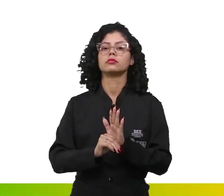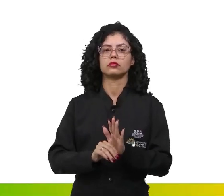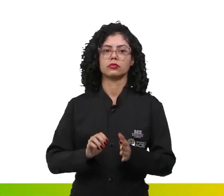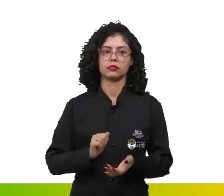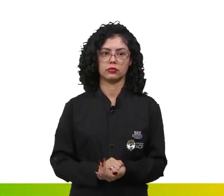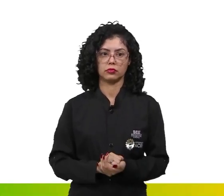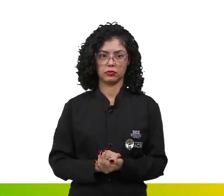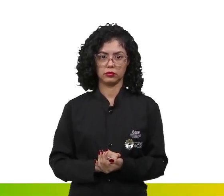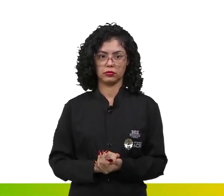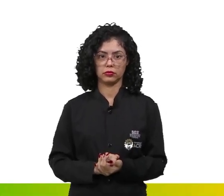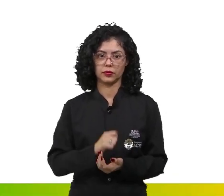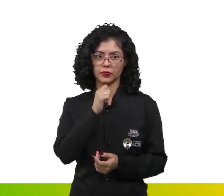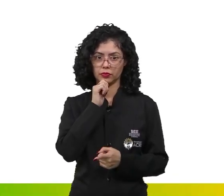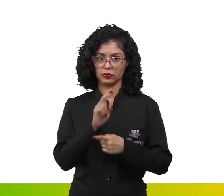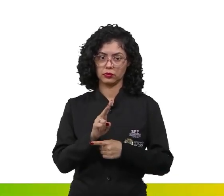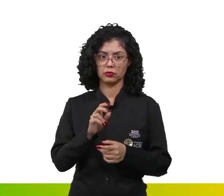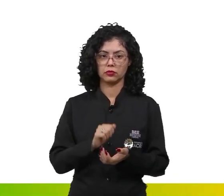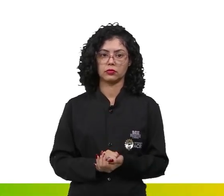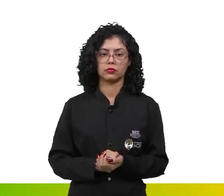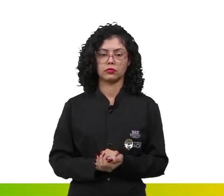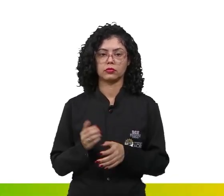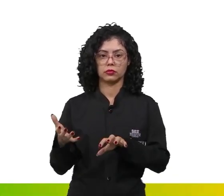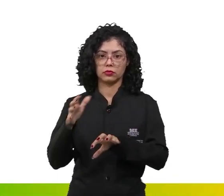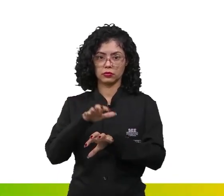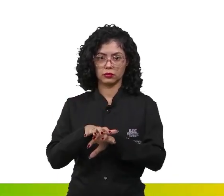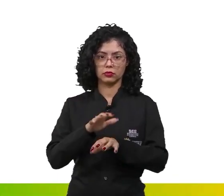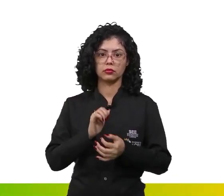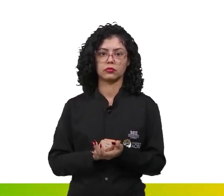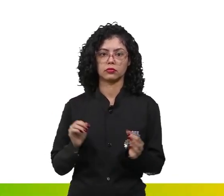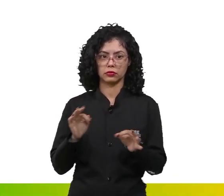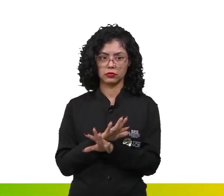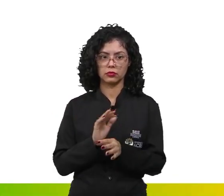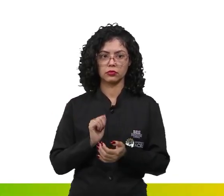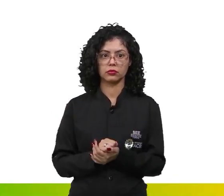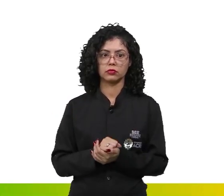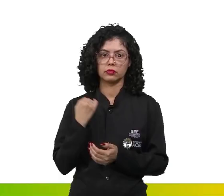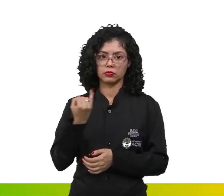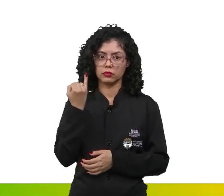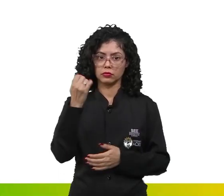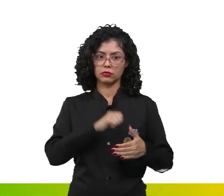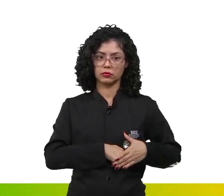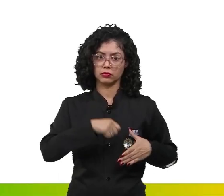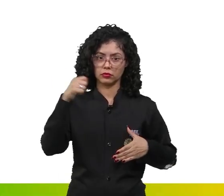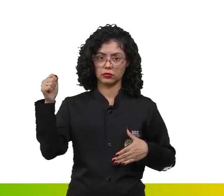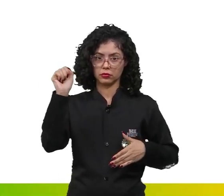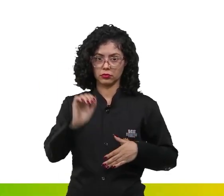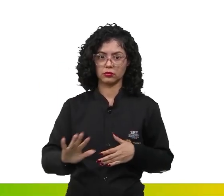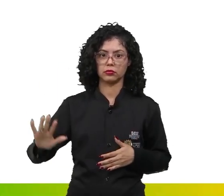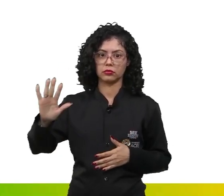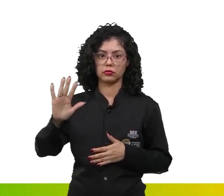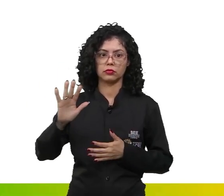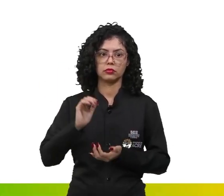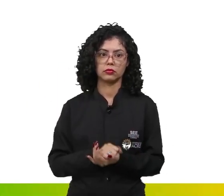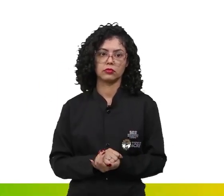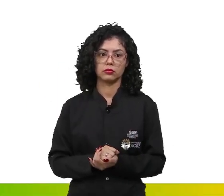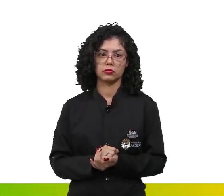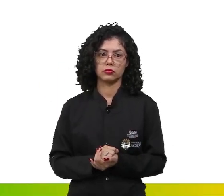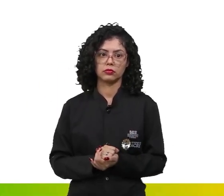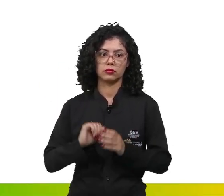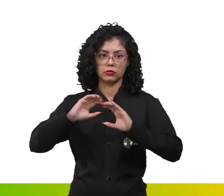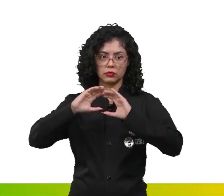apartheid, fatores que contribuíram para a descolonização, as principais independências de países